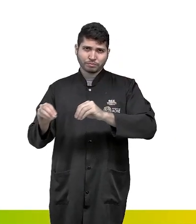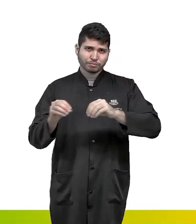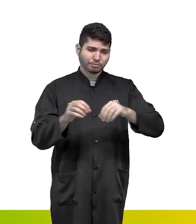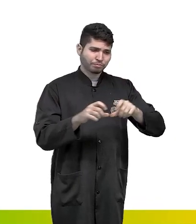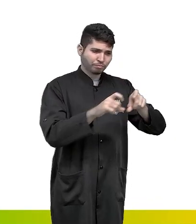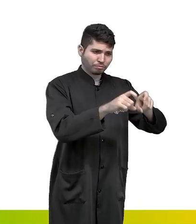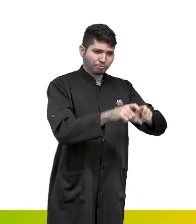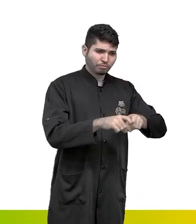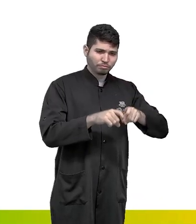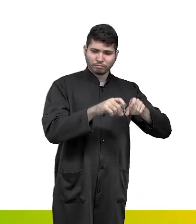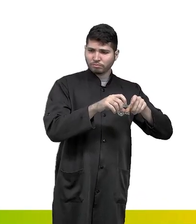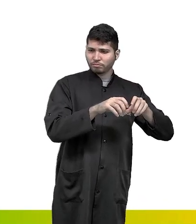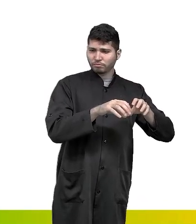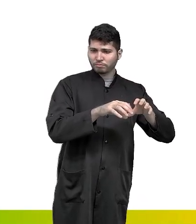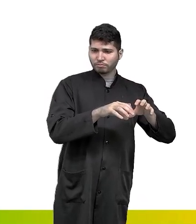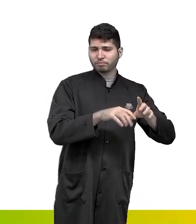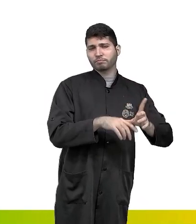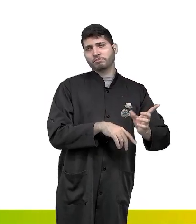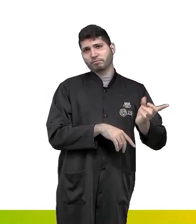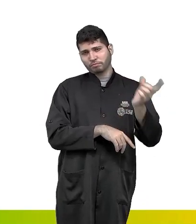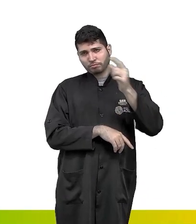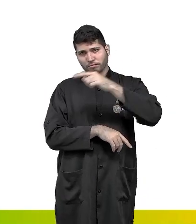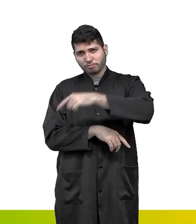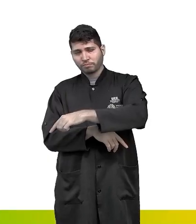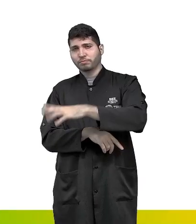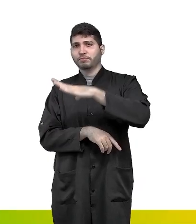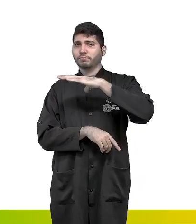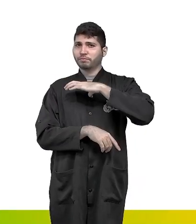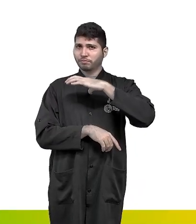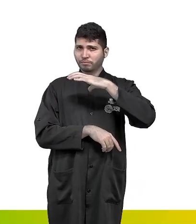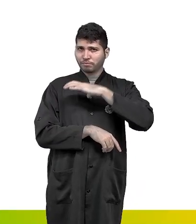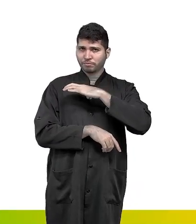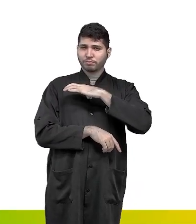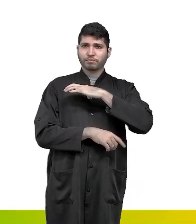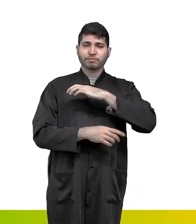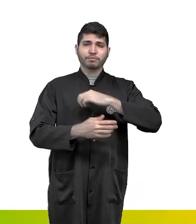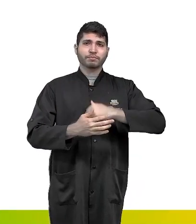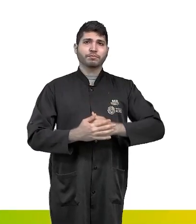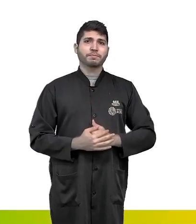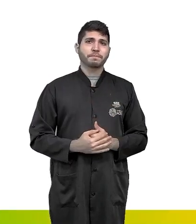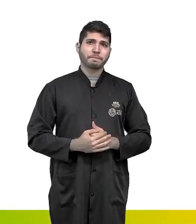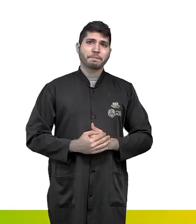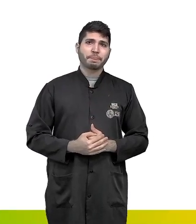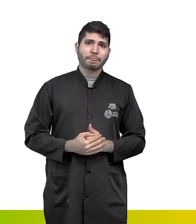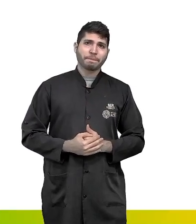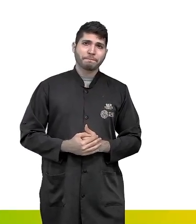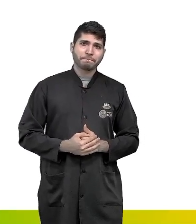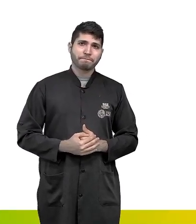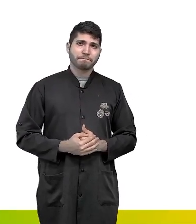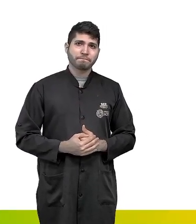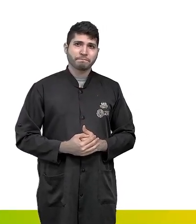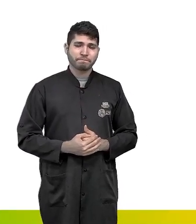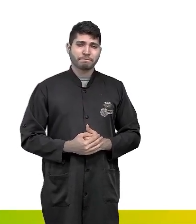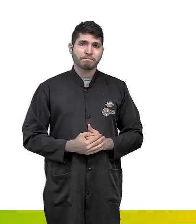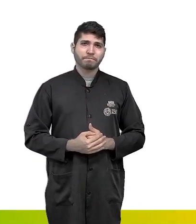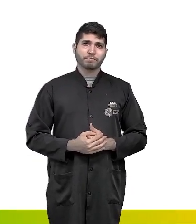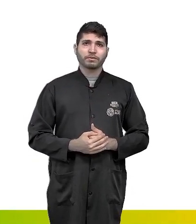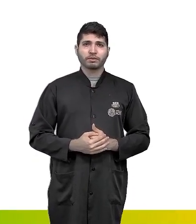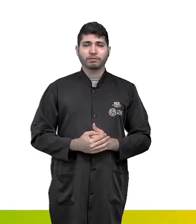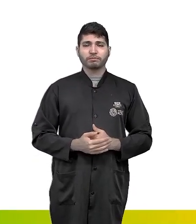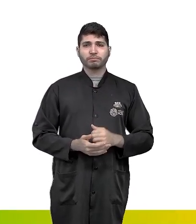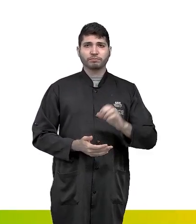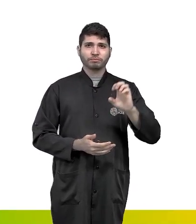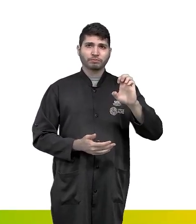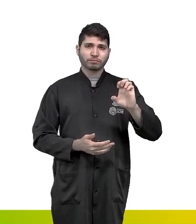cidades incharem, crescerem de forma desordenada, e só sobrou o nosso gabarito, a alternativa